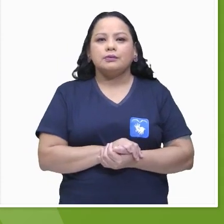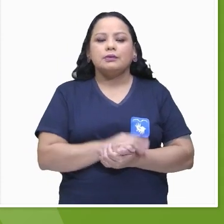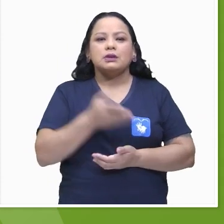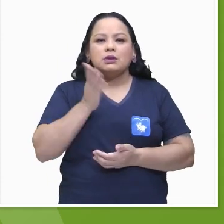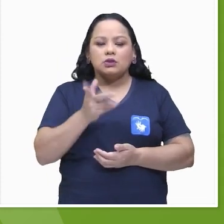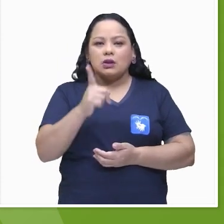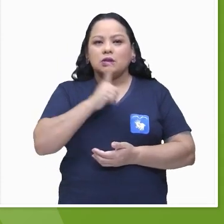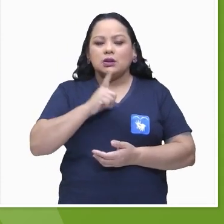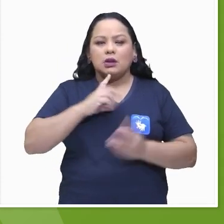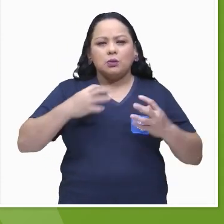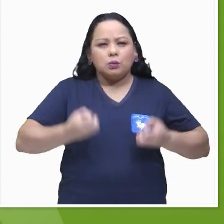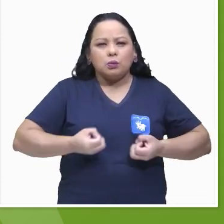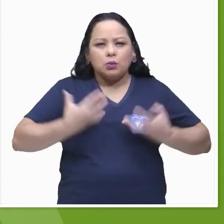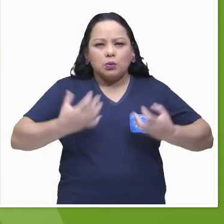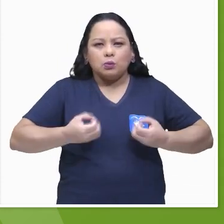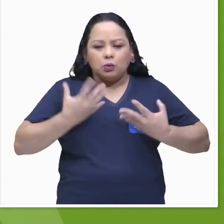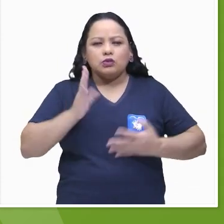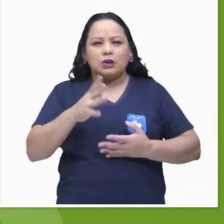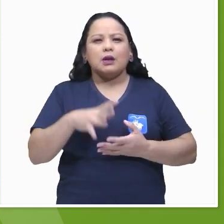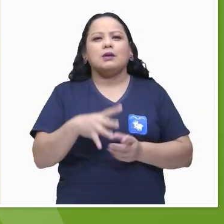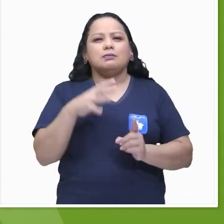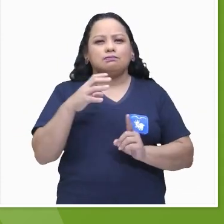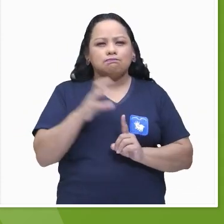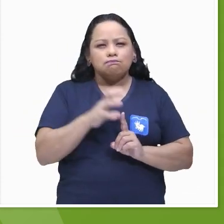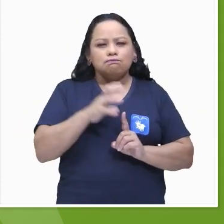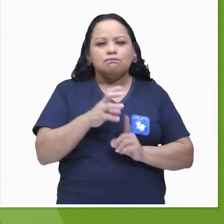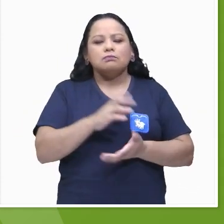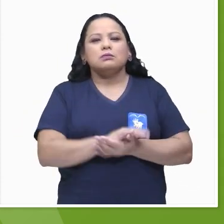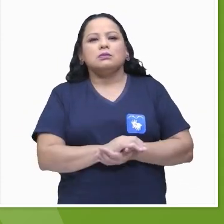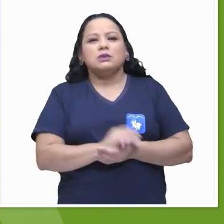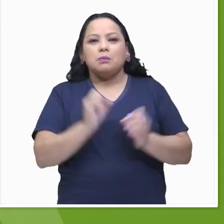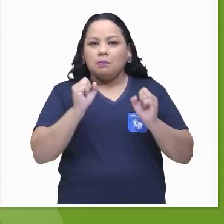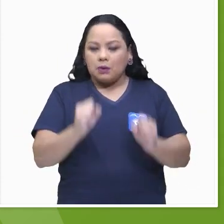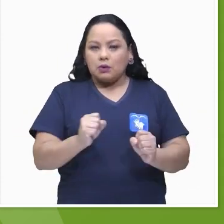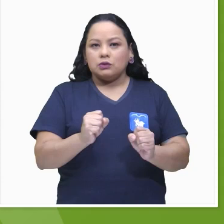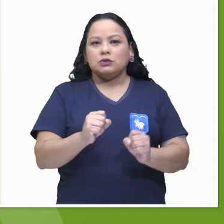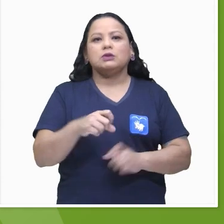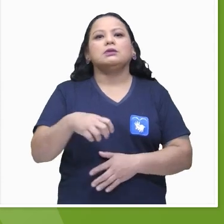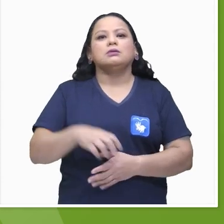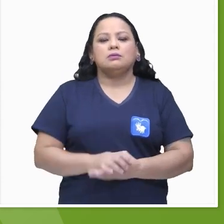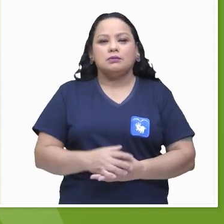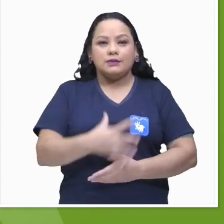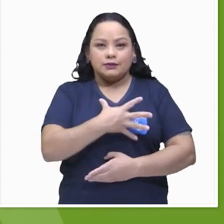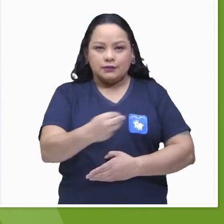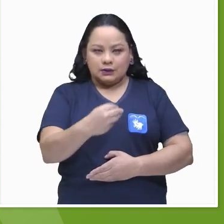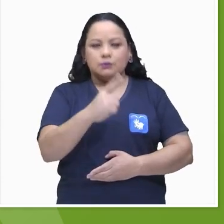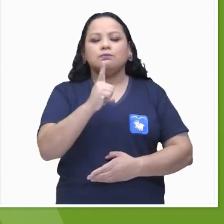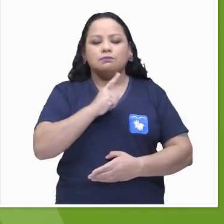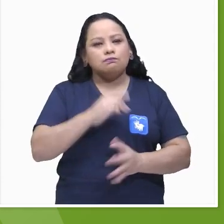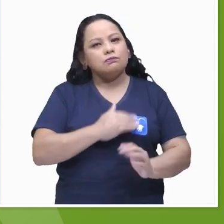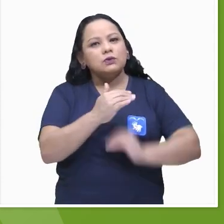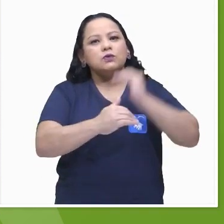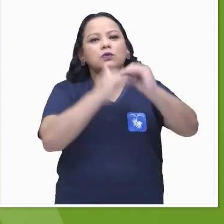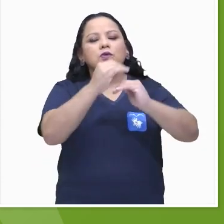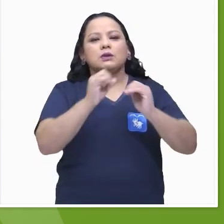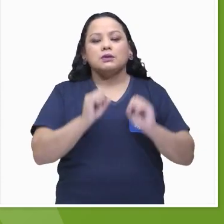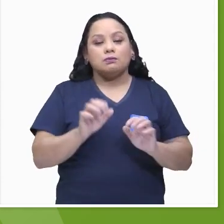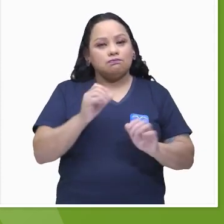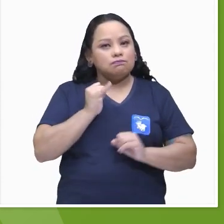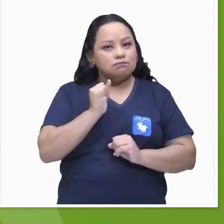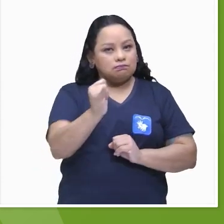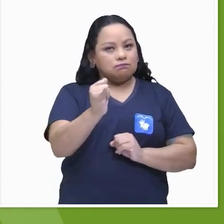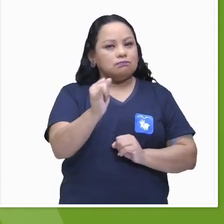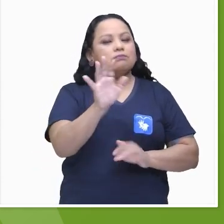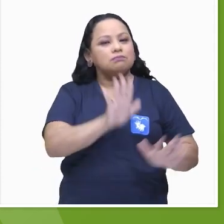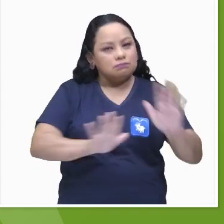tem os hormônios agindo, ele já tem essa capacidade de gerar filhos, tá? Então, muito cuidado aí, tá? Então,